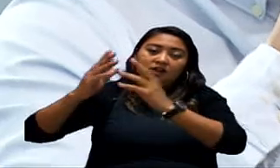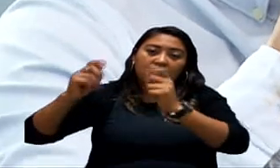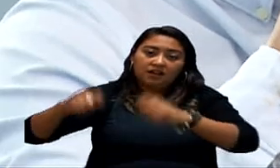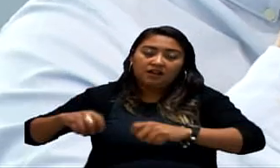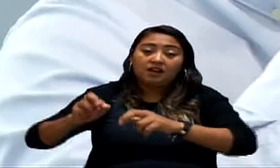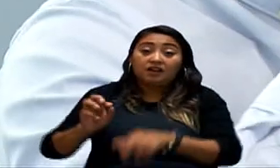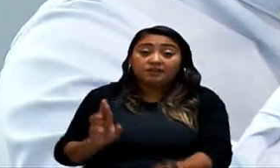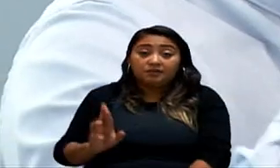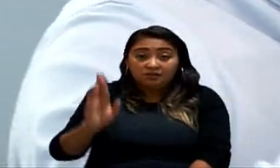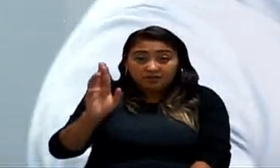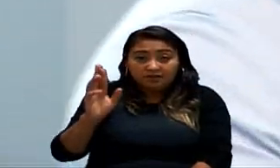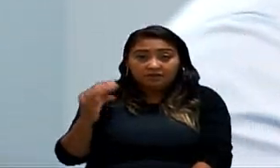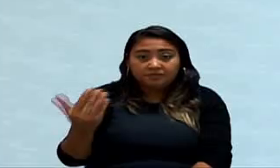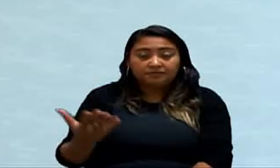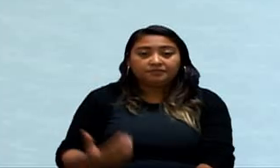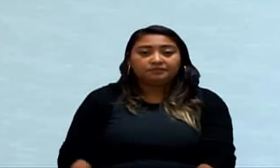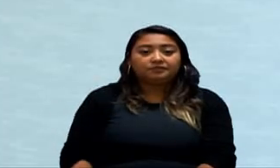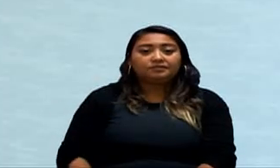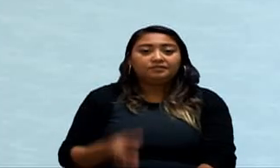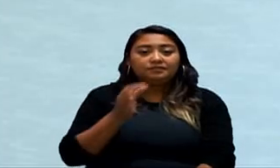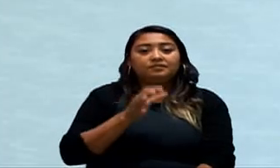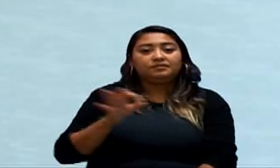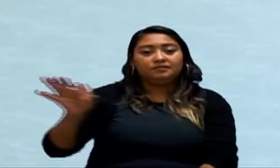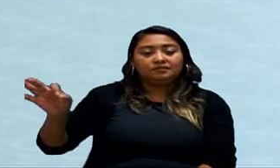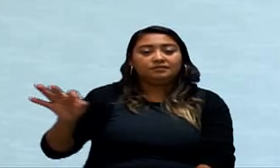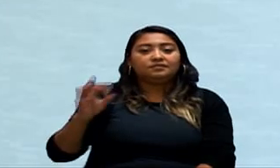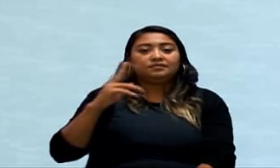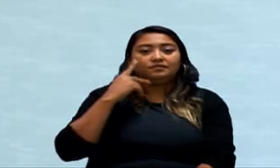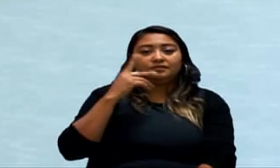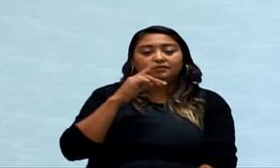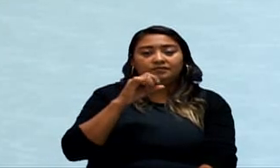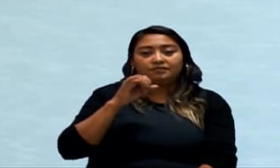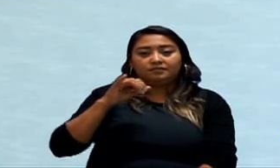ficam responsáveis por isso. Excelente. Vereador Silvano.